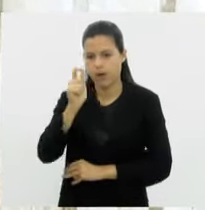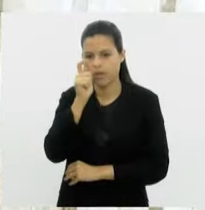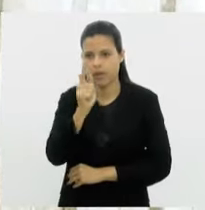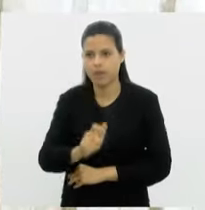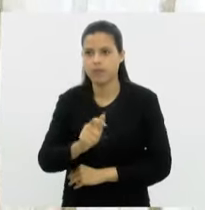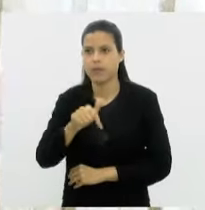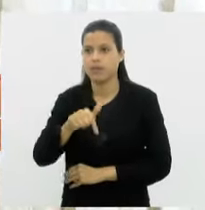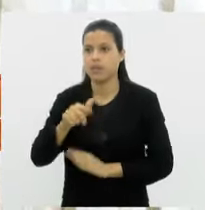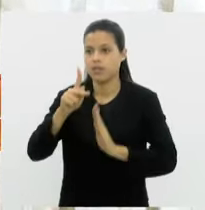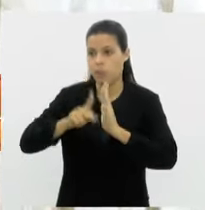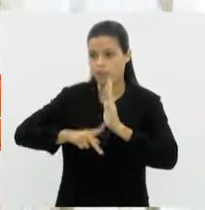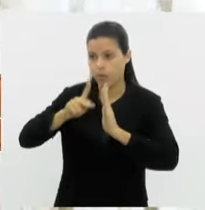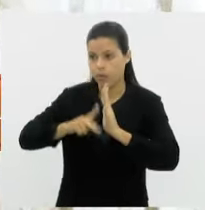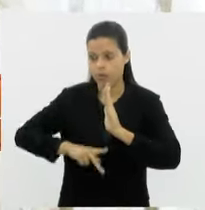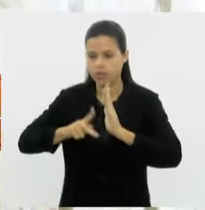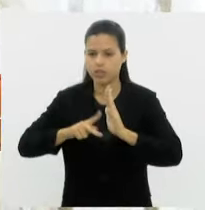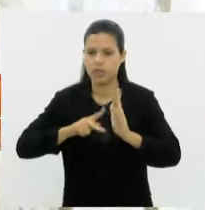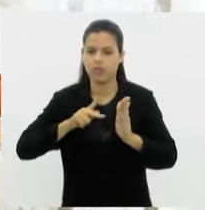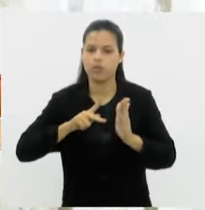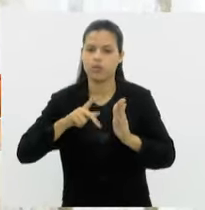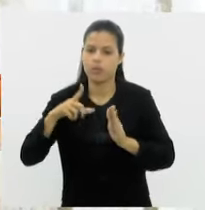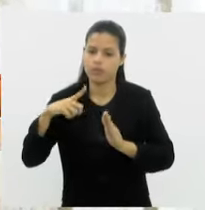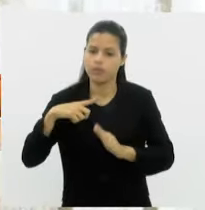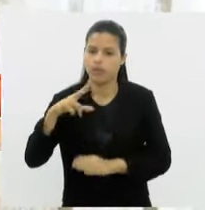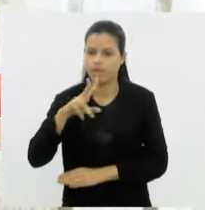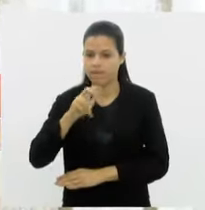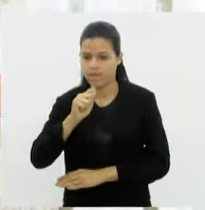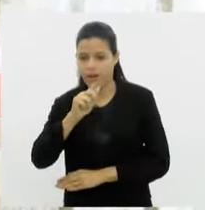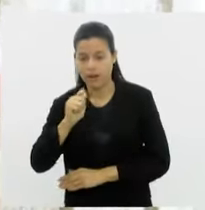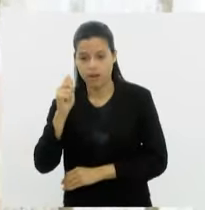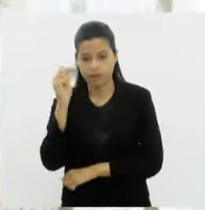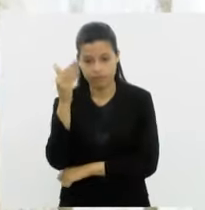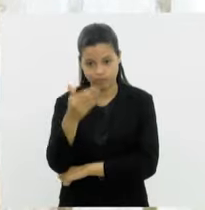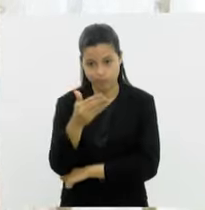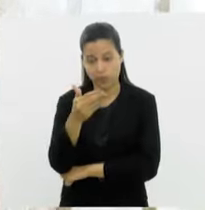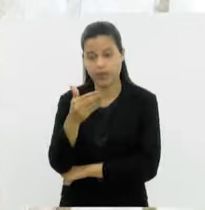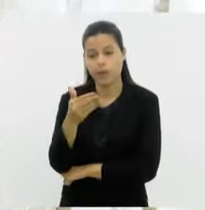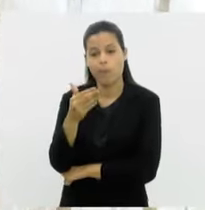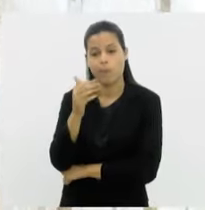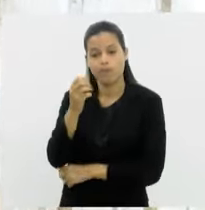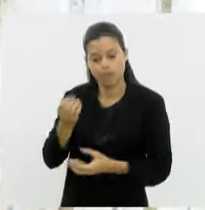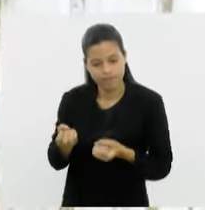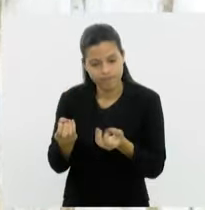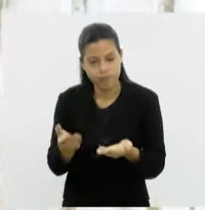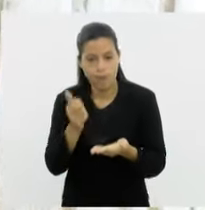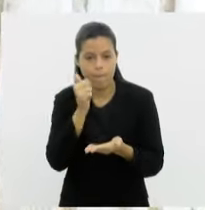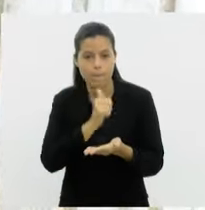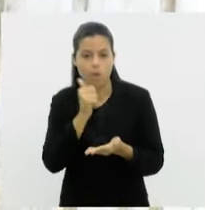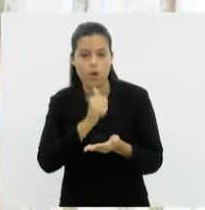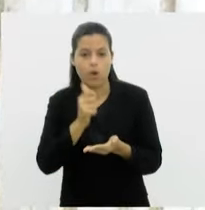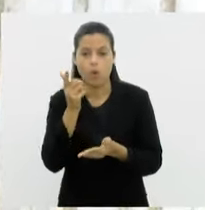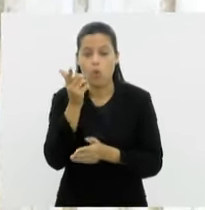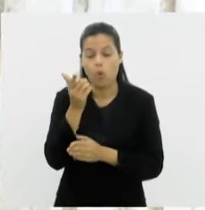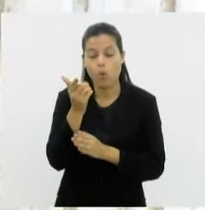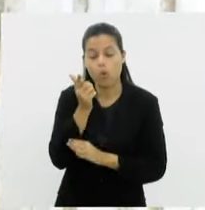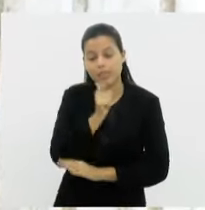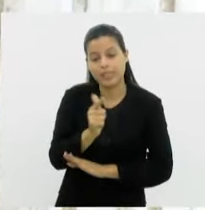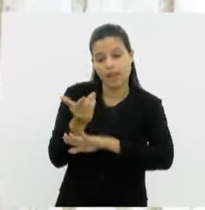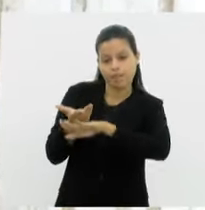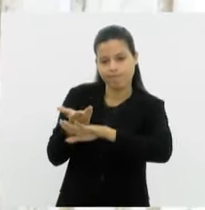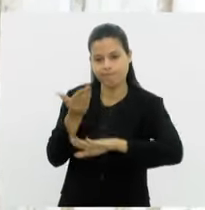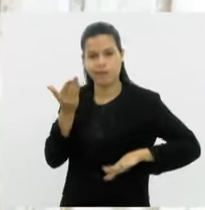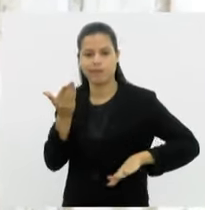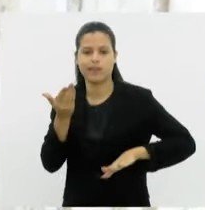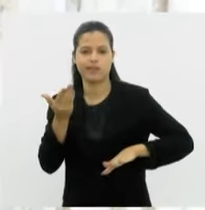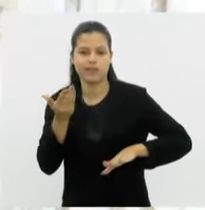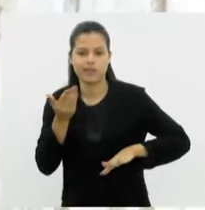desse projeto, vagas em hotéis serão disponibilizadas para que as mulheres possam se afastar dos seus agressores junto com seus